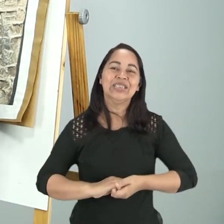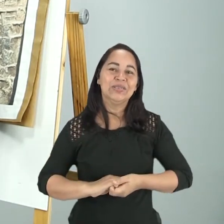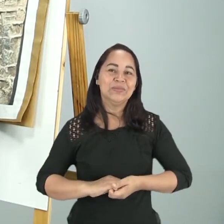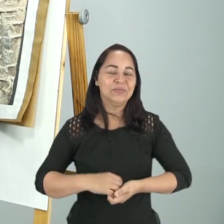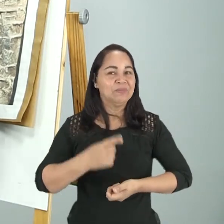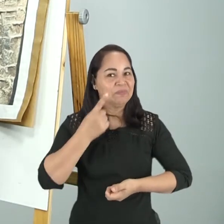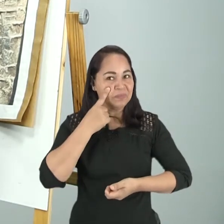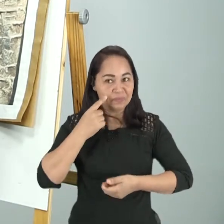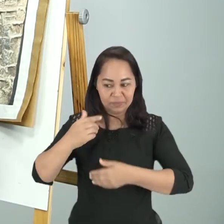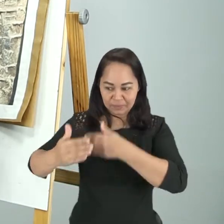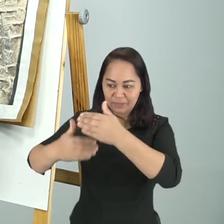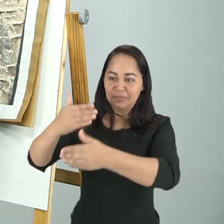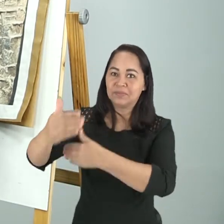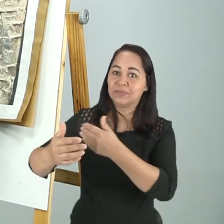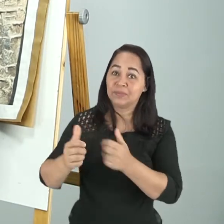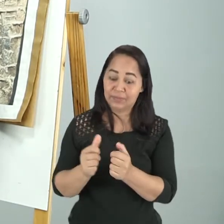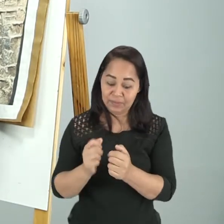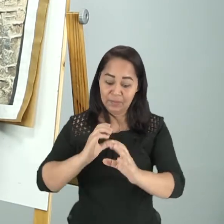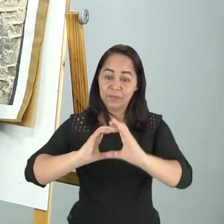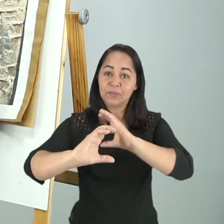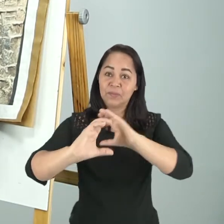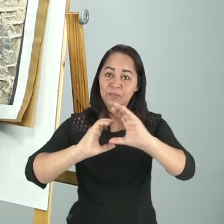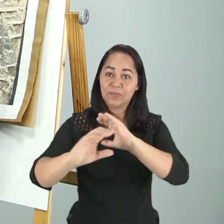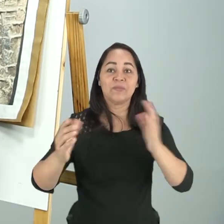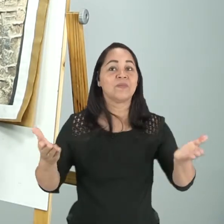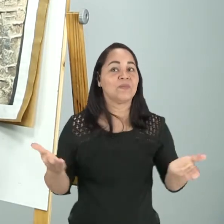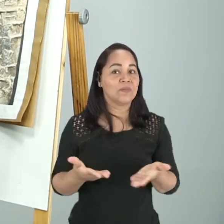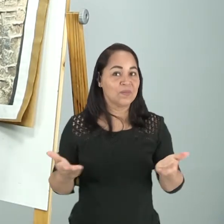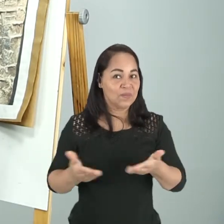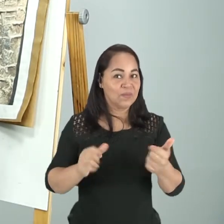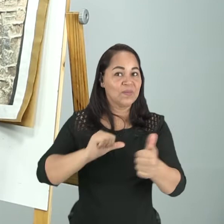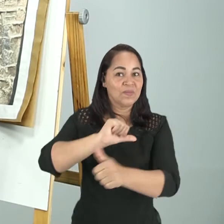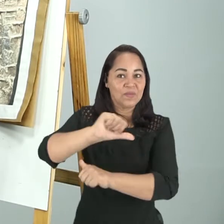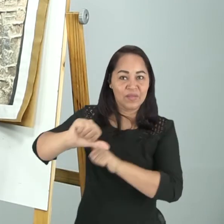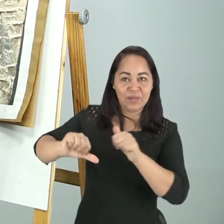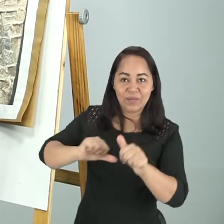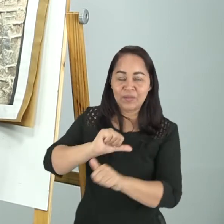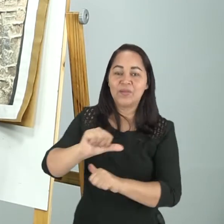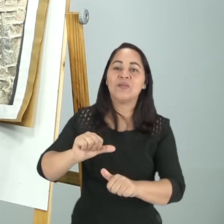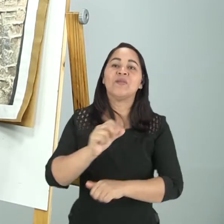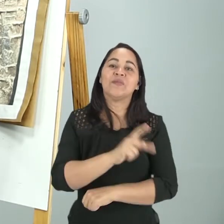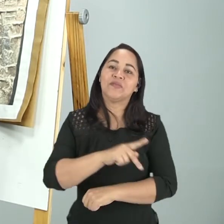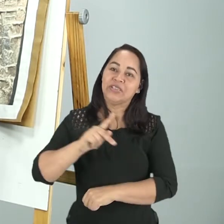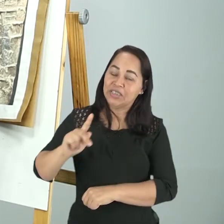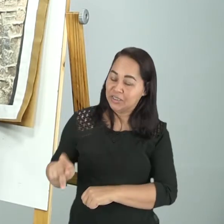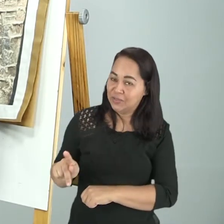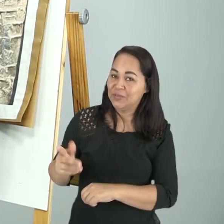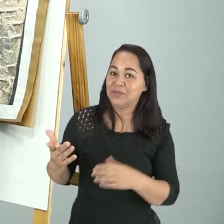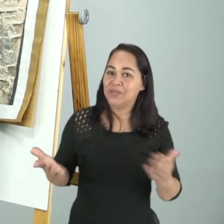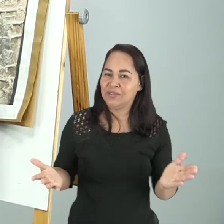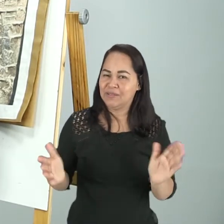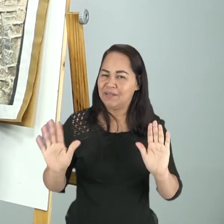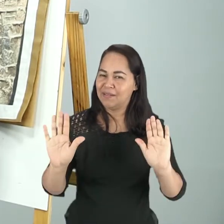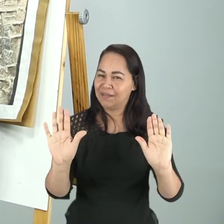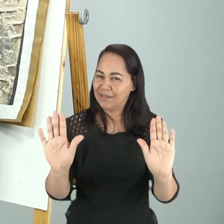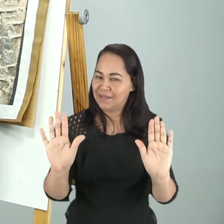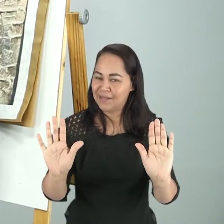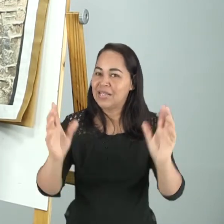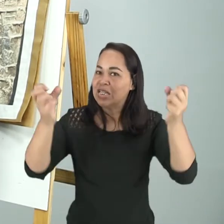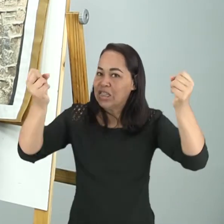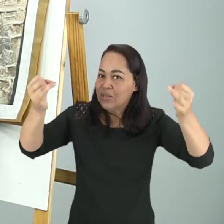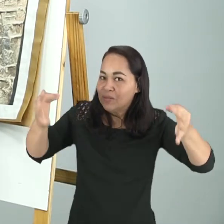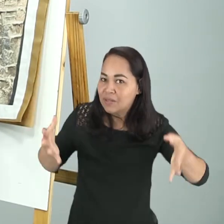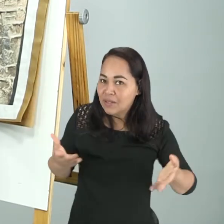quanta evolução, quanta coisa mudou, quantas situações mudaram? Ai, deixa eu falar um negócio para